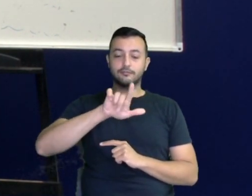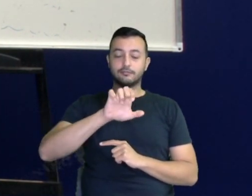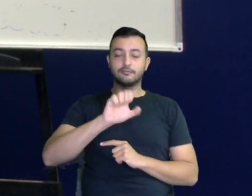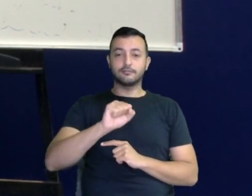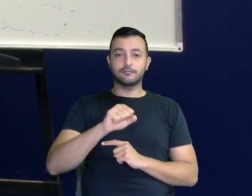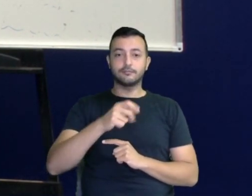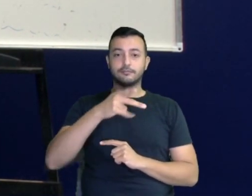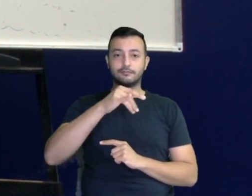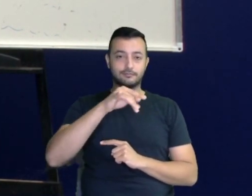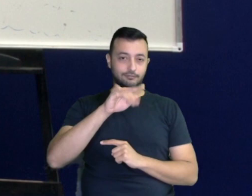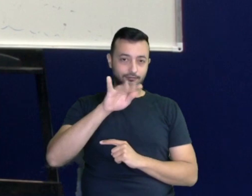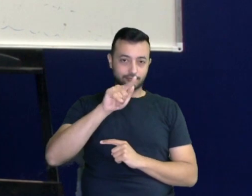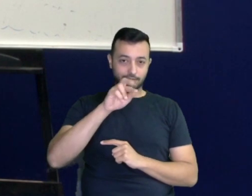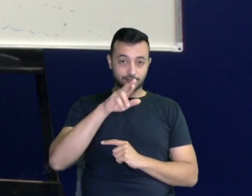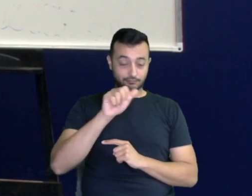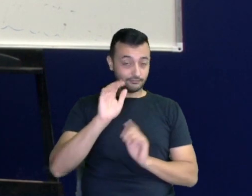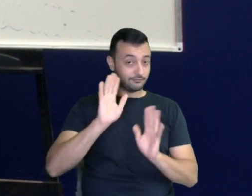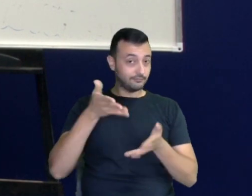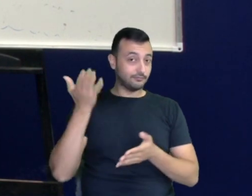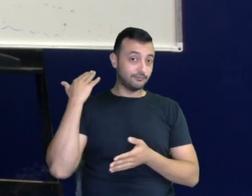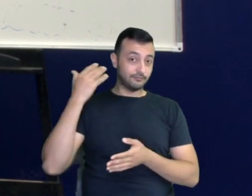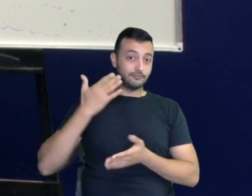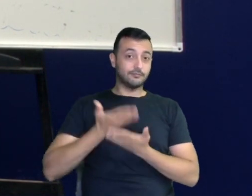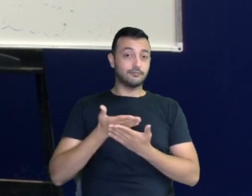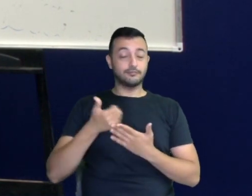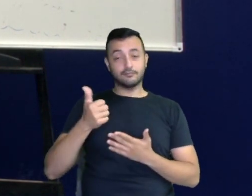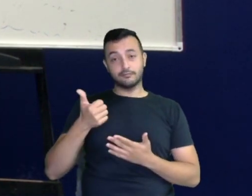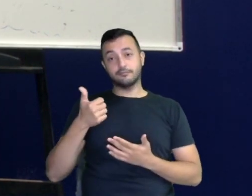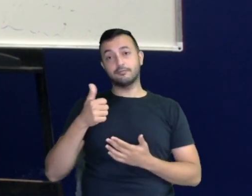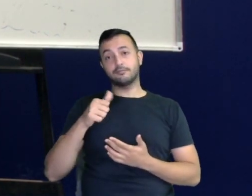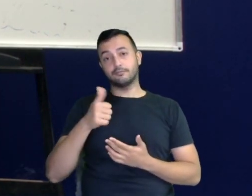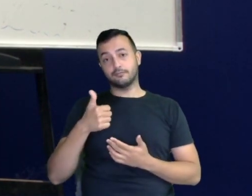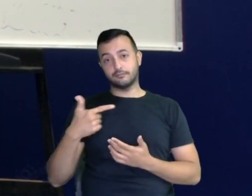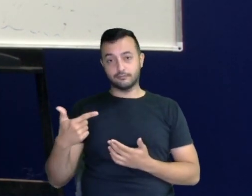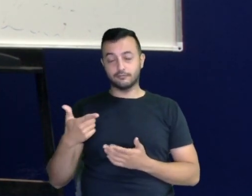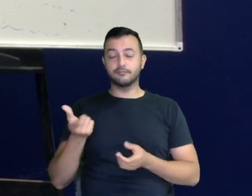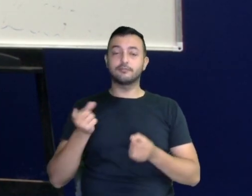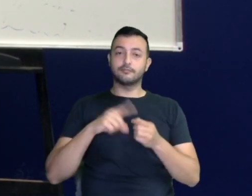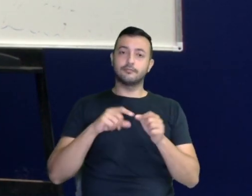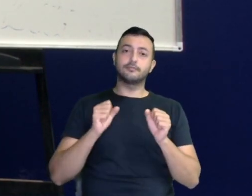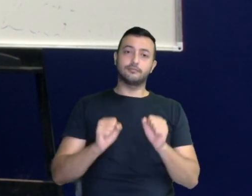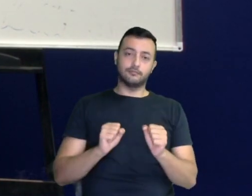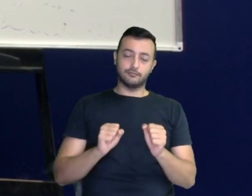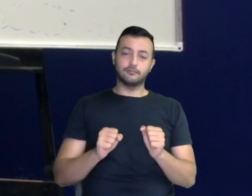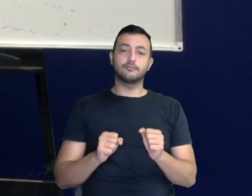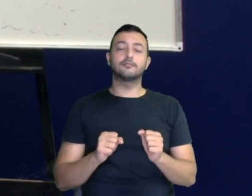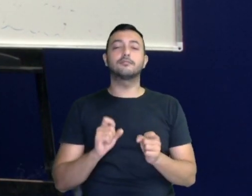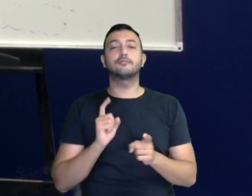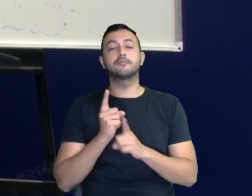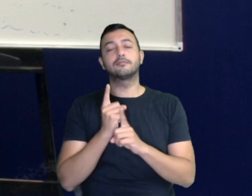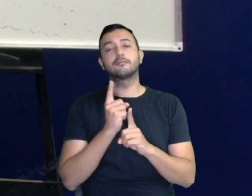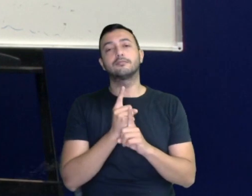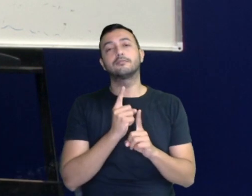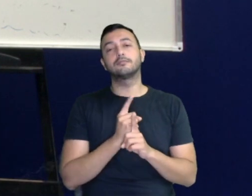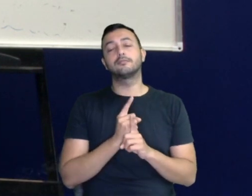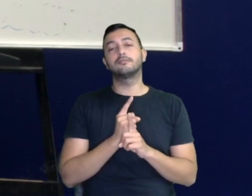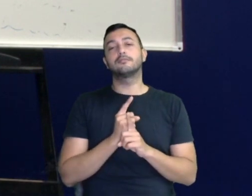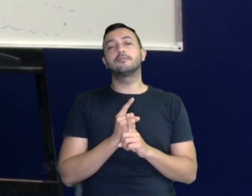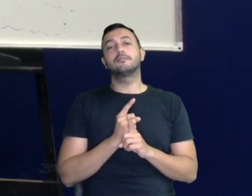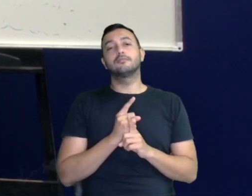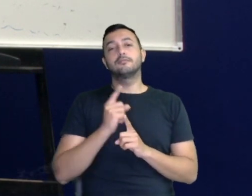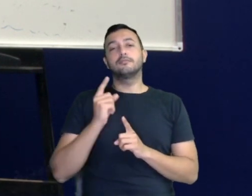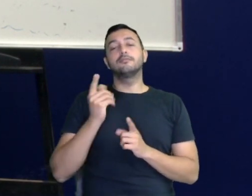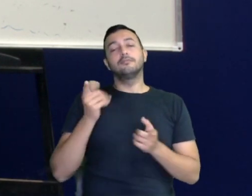Pitágoras a gente viu aí nas aulas 11, 12, dá para voltar lá nas aulas 11 e 12 e conhecer esse